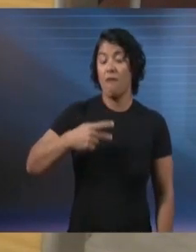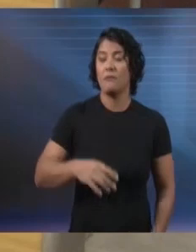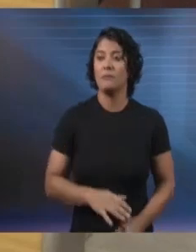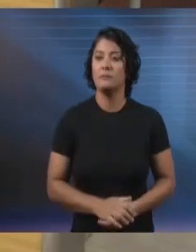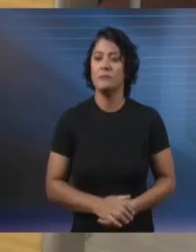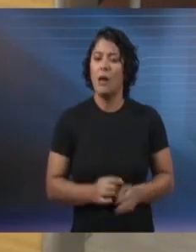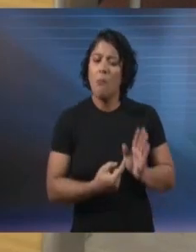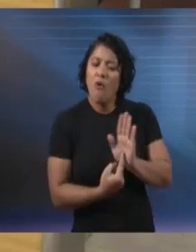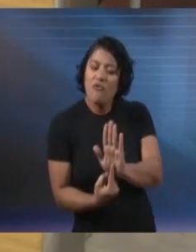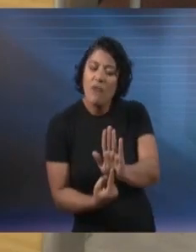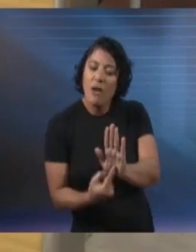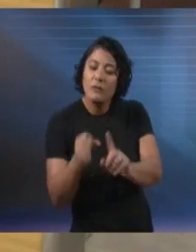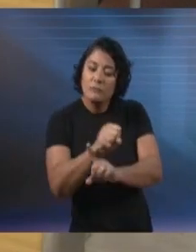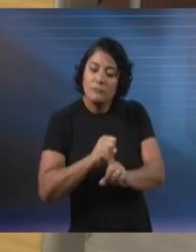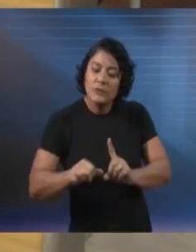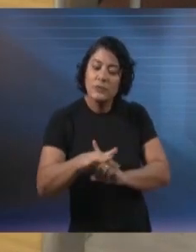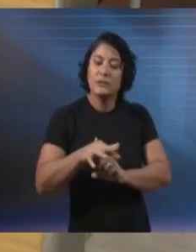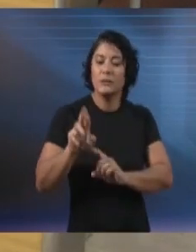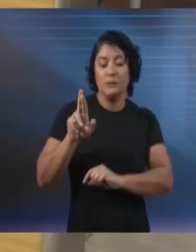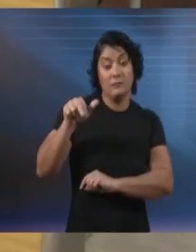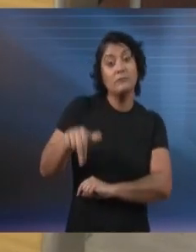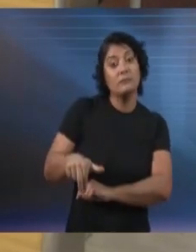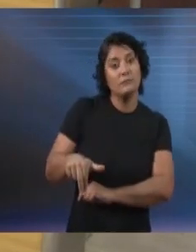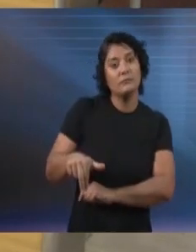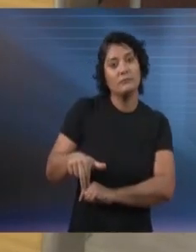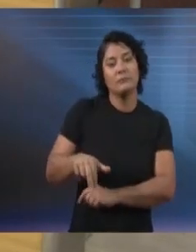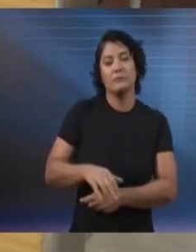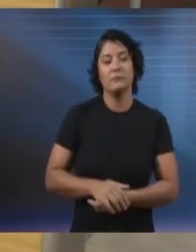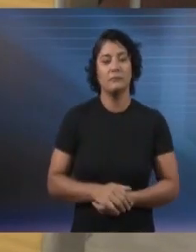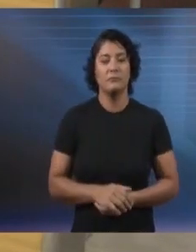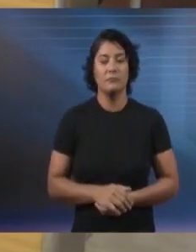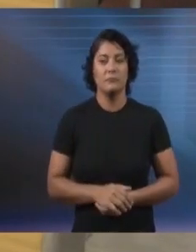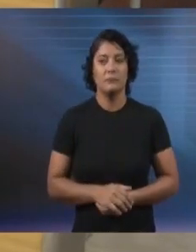para a sociedade norte-riograndense